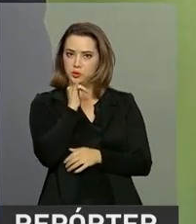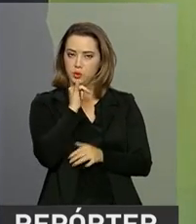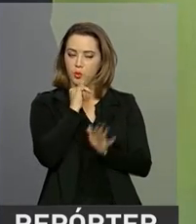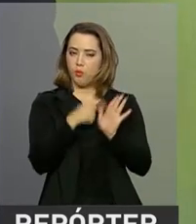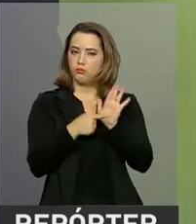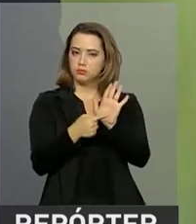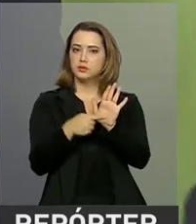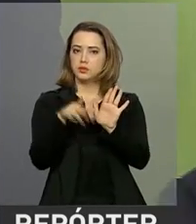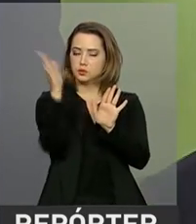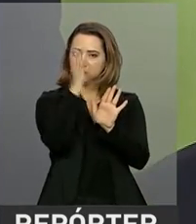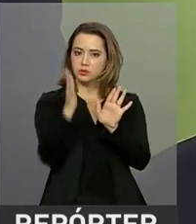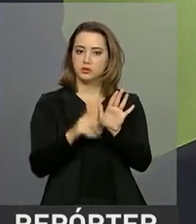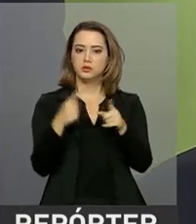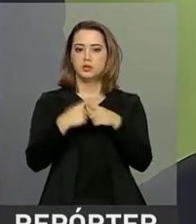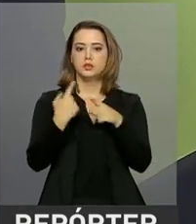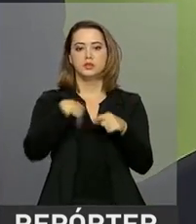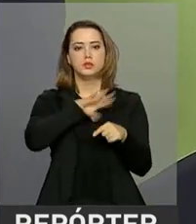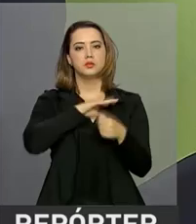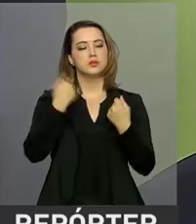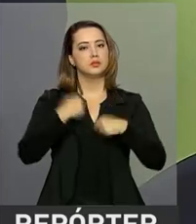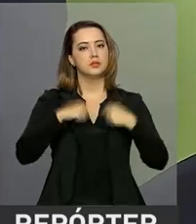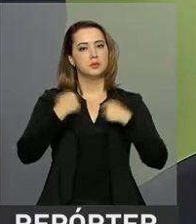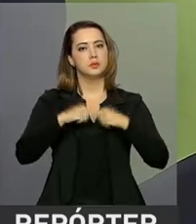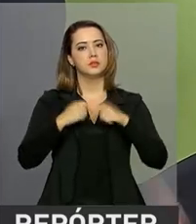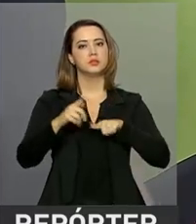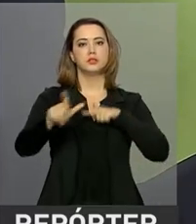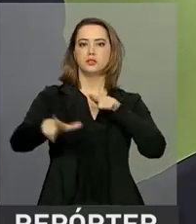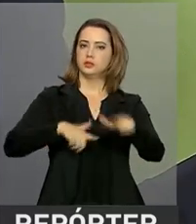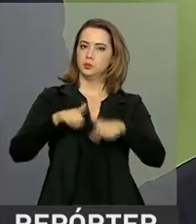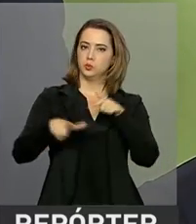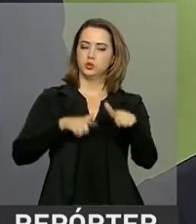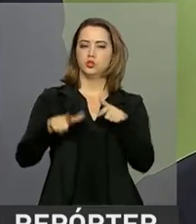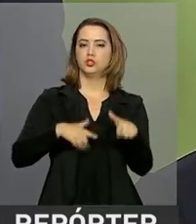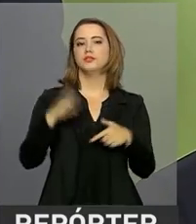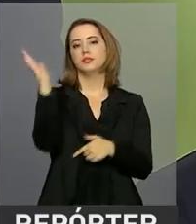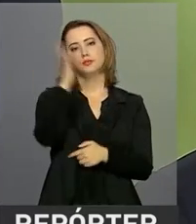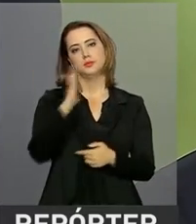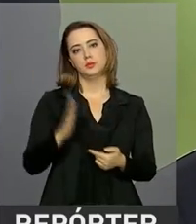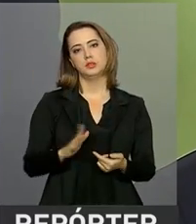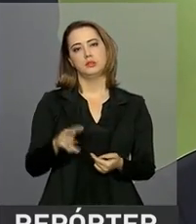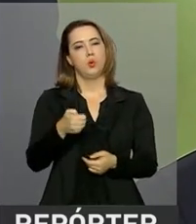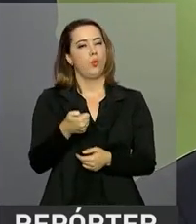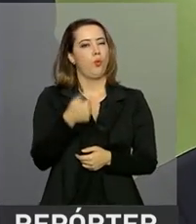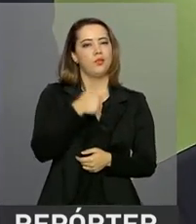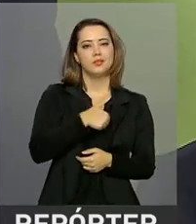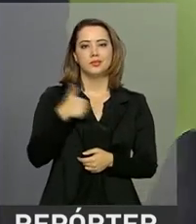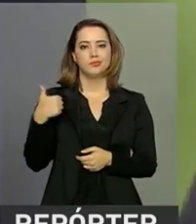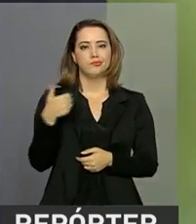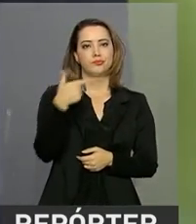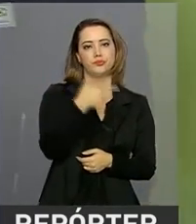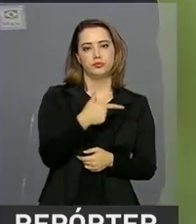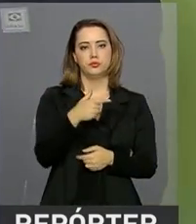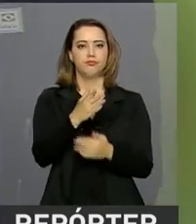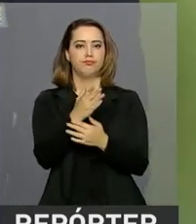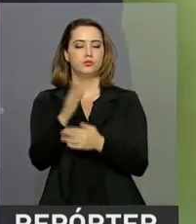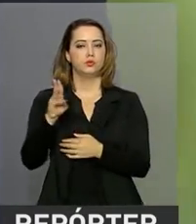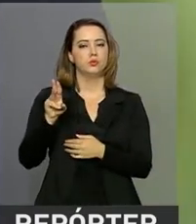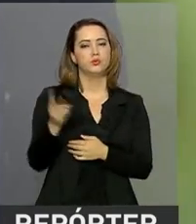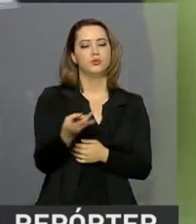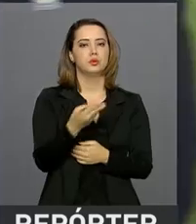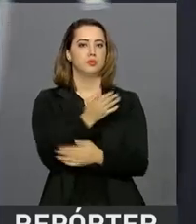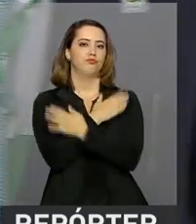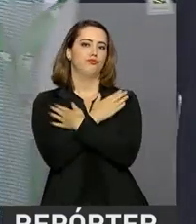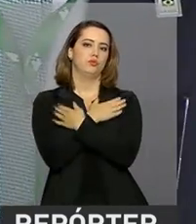nós mais precisamos é de emprego no país n é são quase 12 milhões de desempregados hoje eu já tirei desses 12